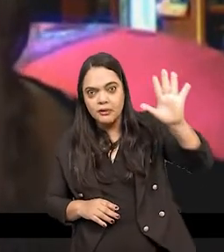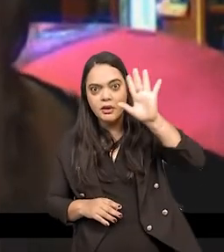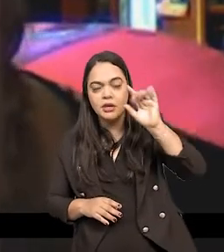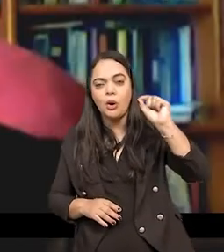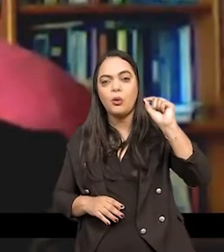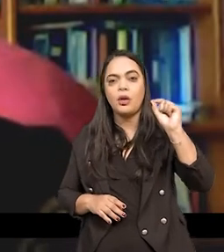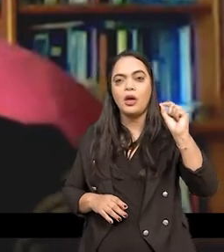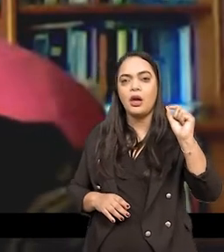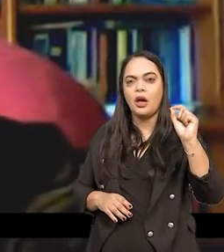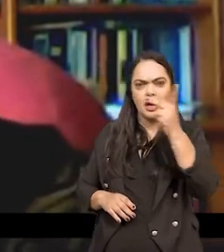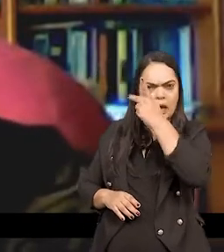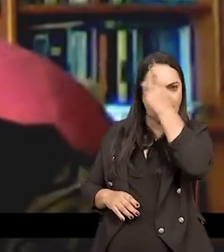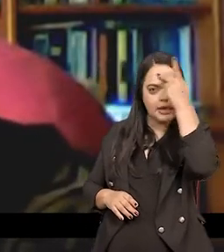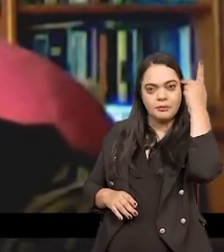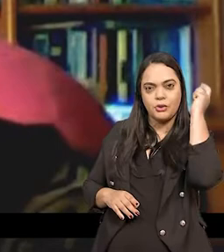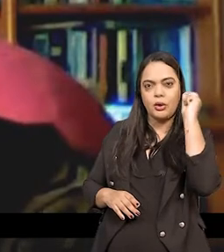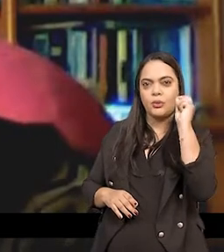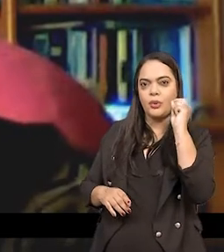colegas. E eu acho que